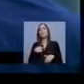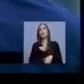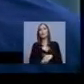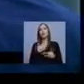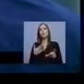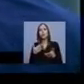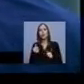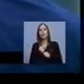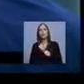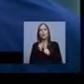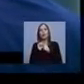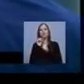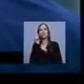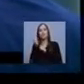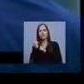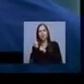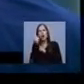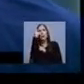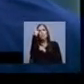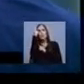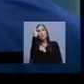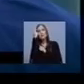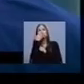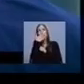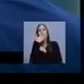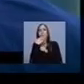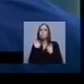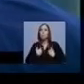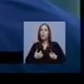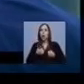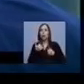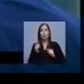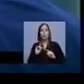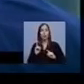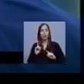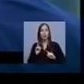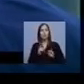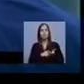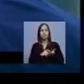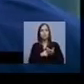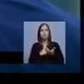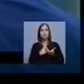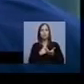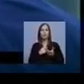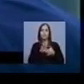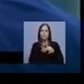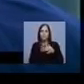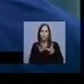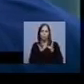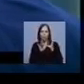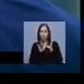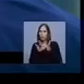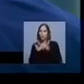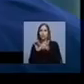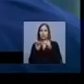precisamos de um trabalho mais confortável não é aumentar essa pendência e aumentar essa necessidade estarmos ligados e ea qualquer